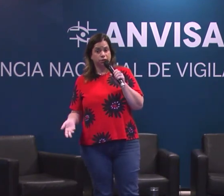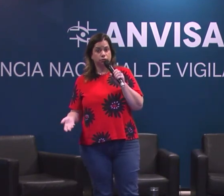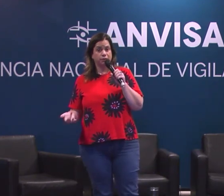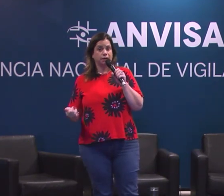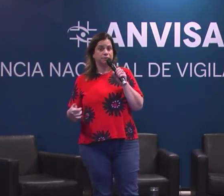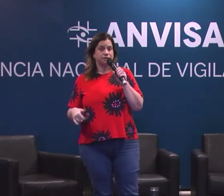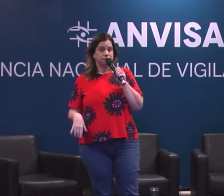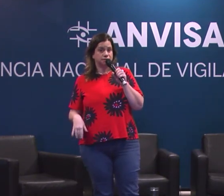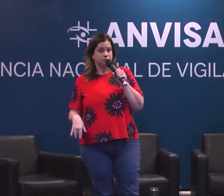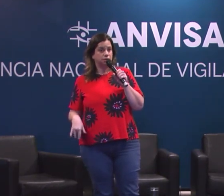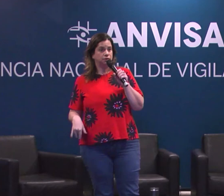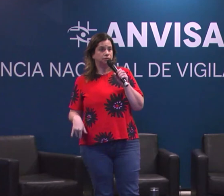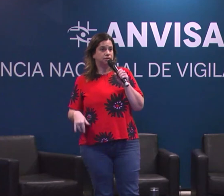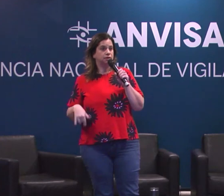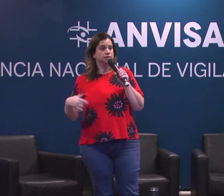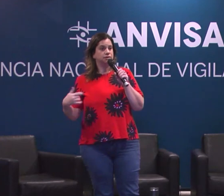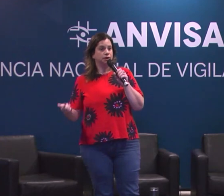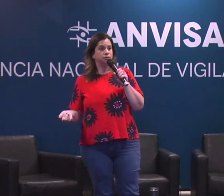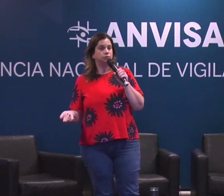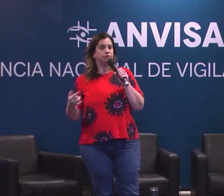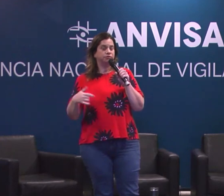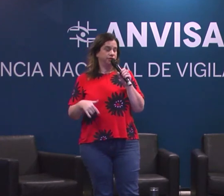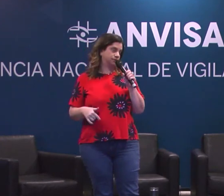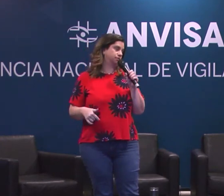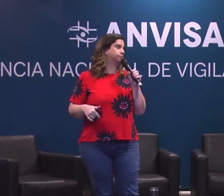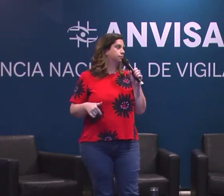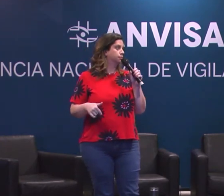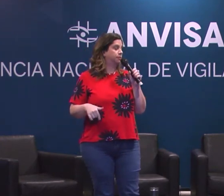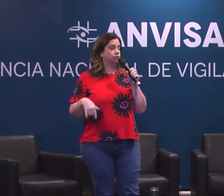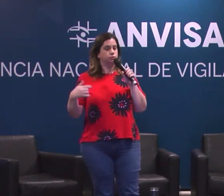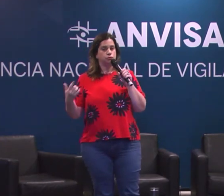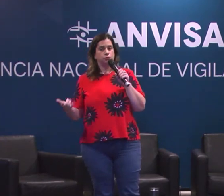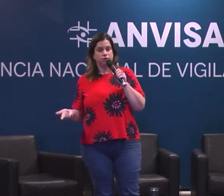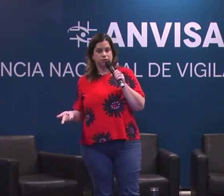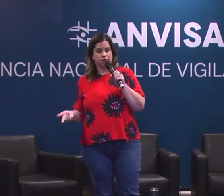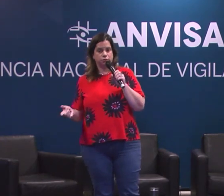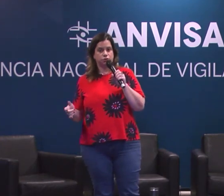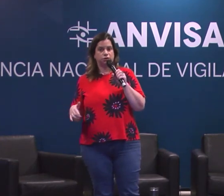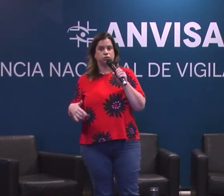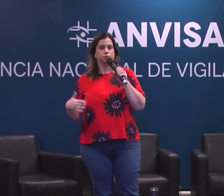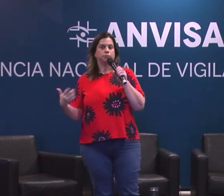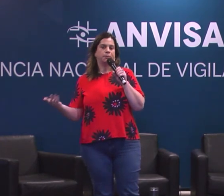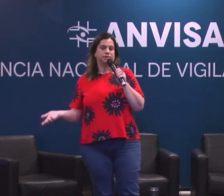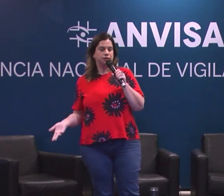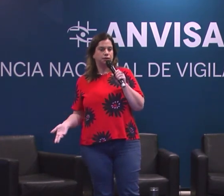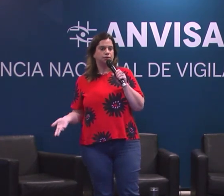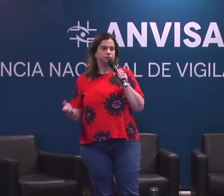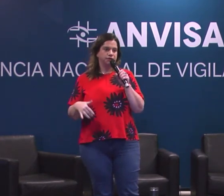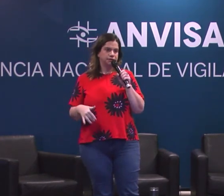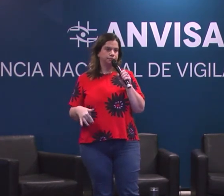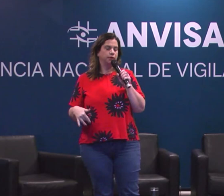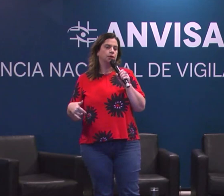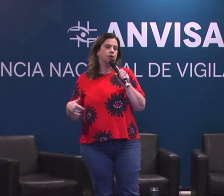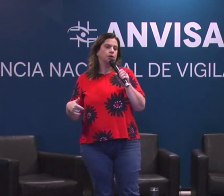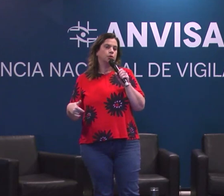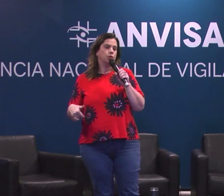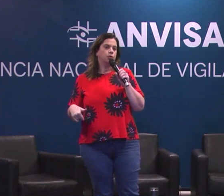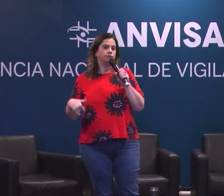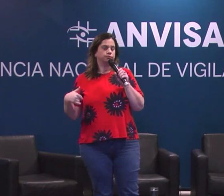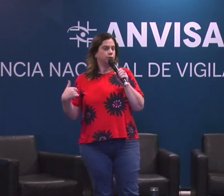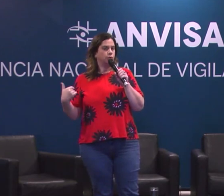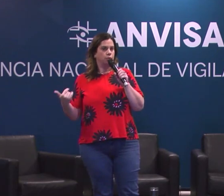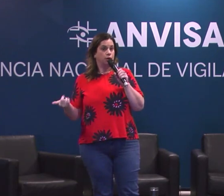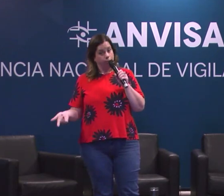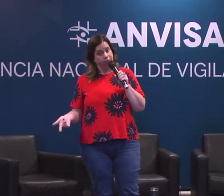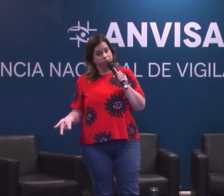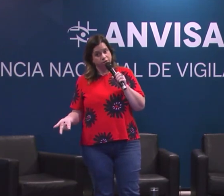elaborando uma capacitação que vai ser lançada no AvaVisa, para todos os municípios. Isso é uma parceria da Anvisa